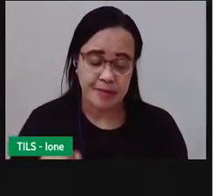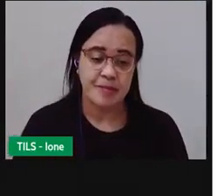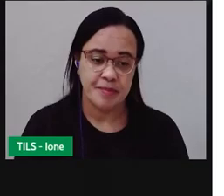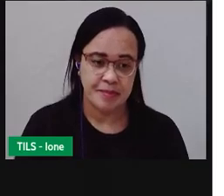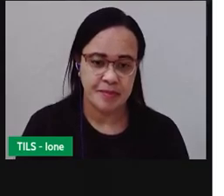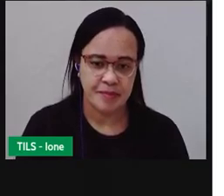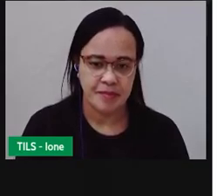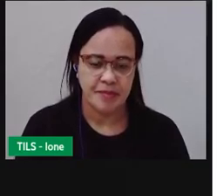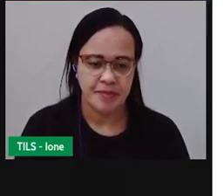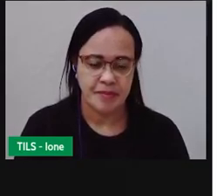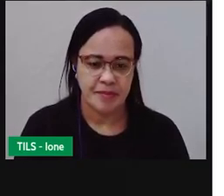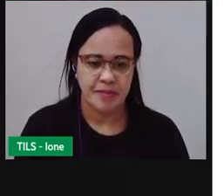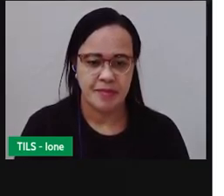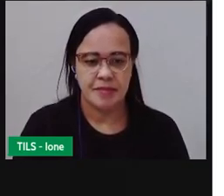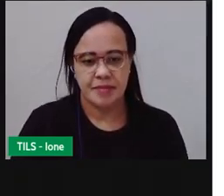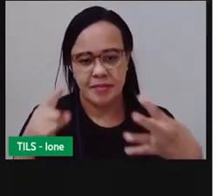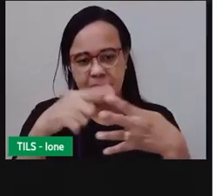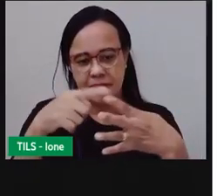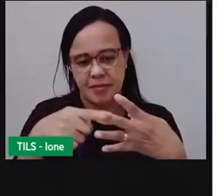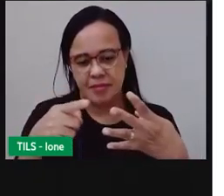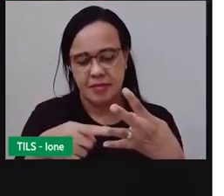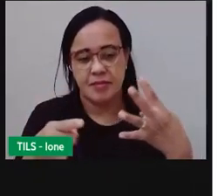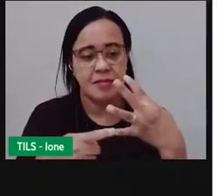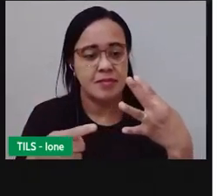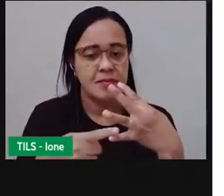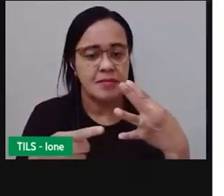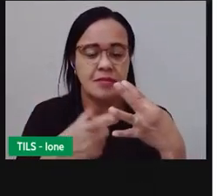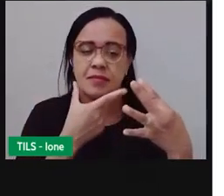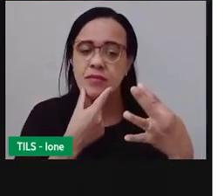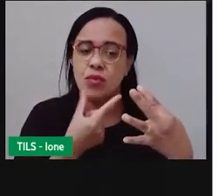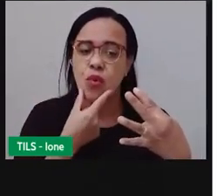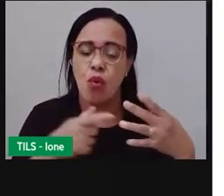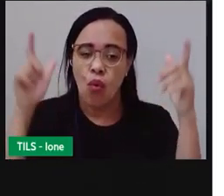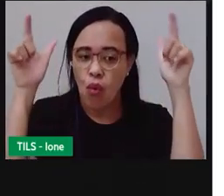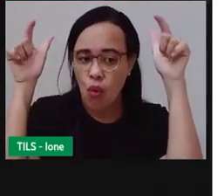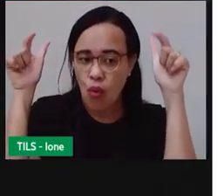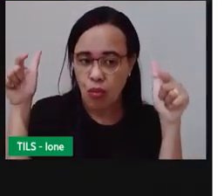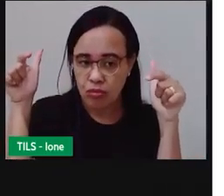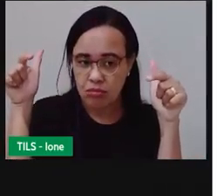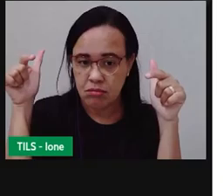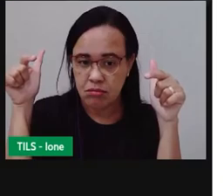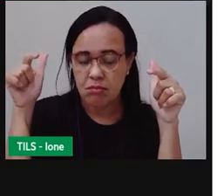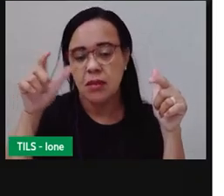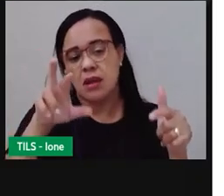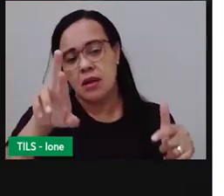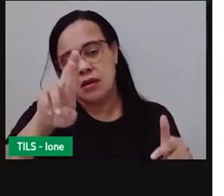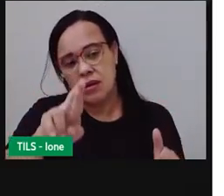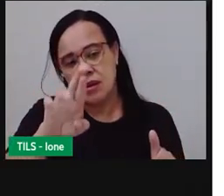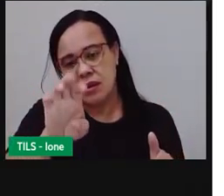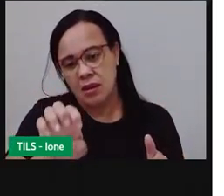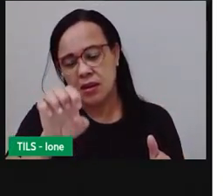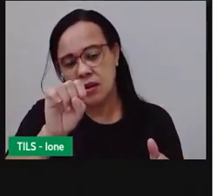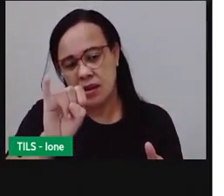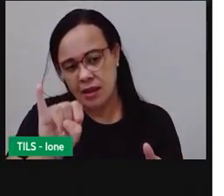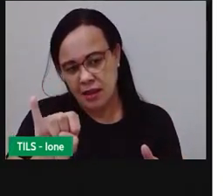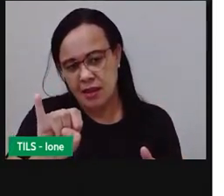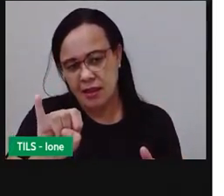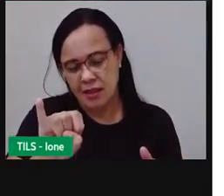Re. Olha a